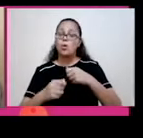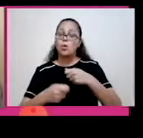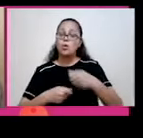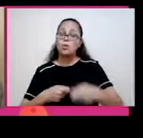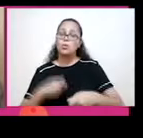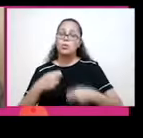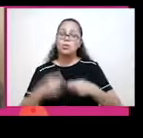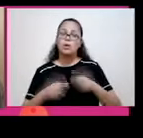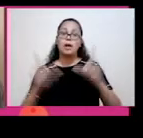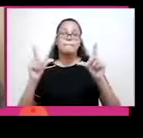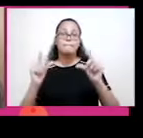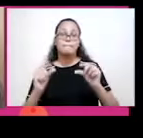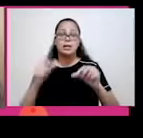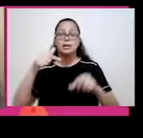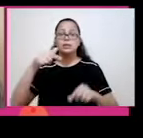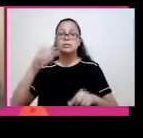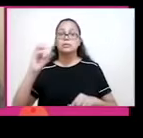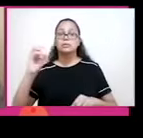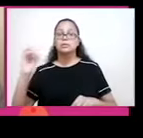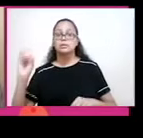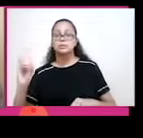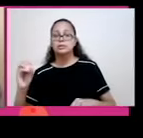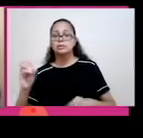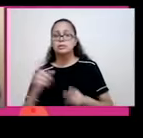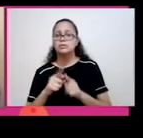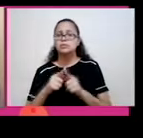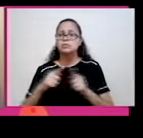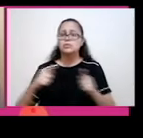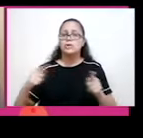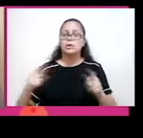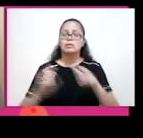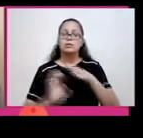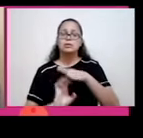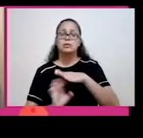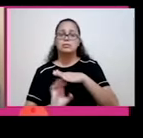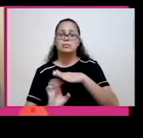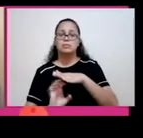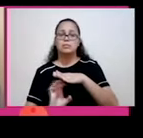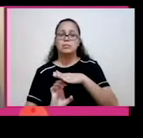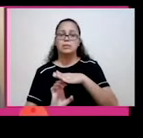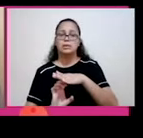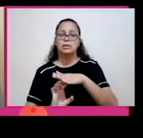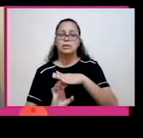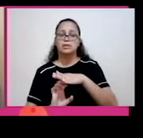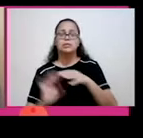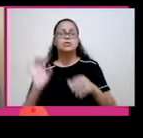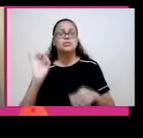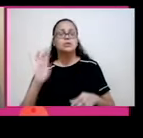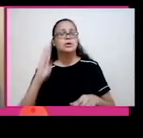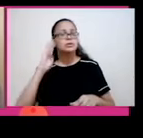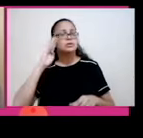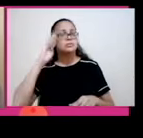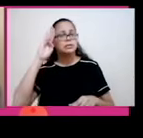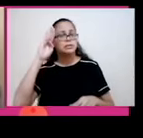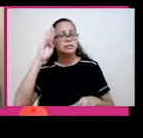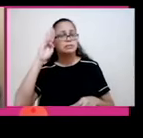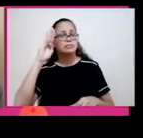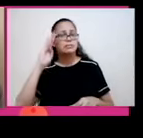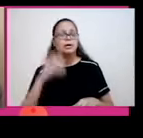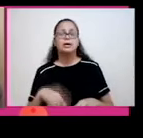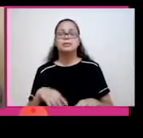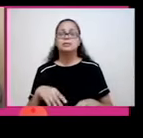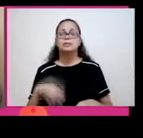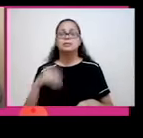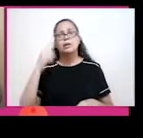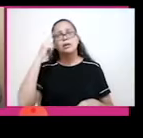de 700 grandes estatais. Então, o governo só quer ficar com as grandes estatais, só as principais, que ele considera